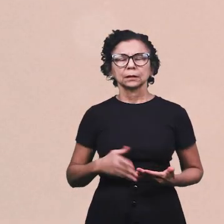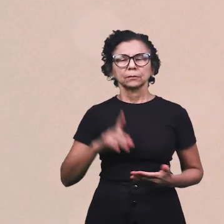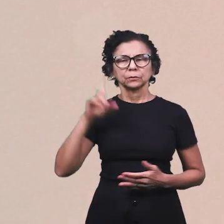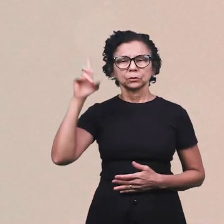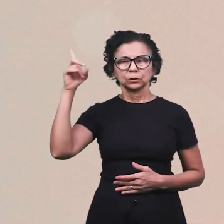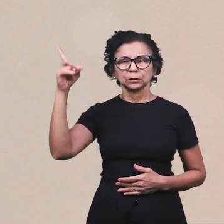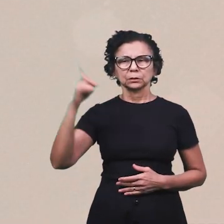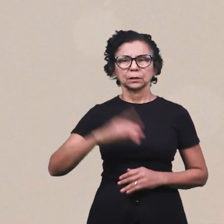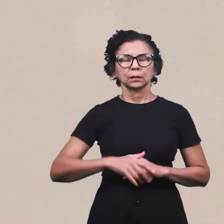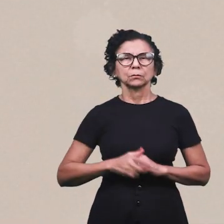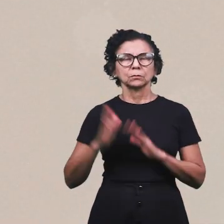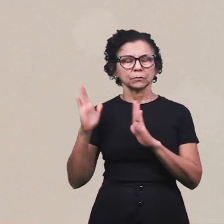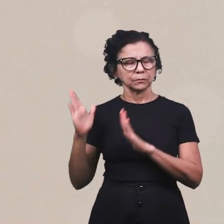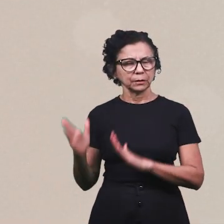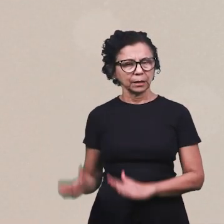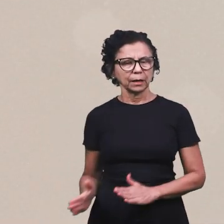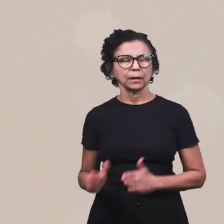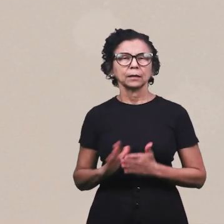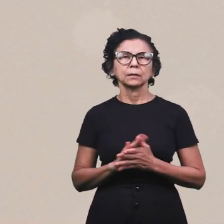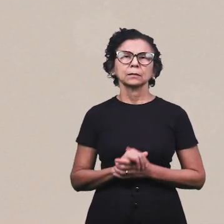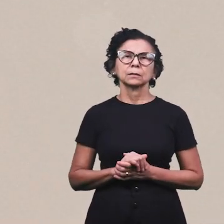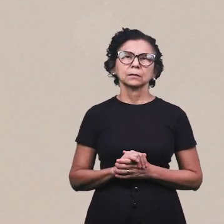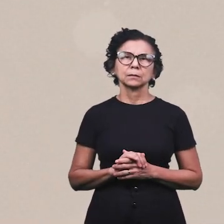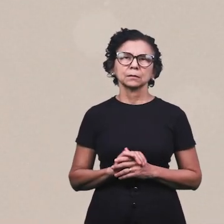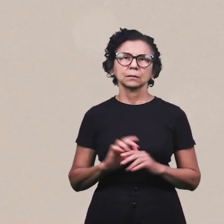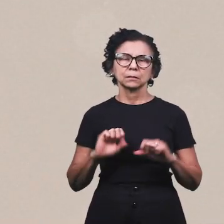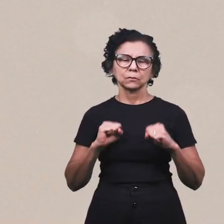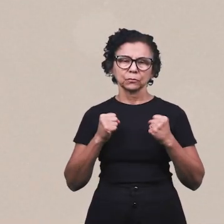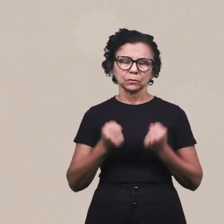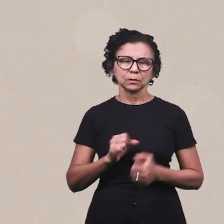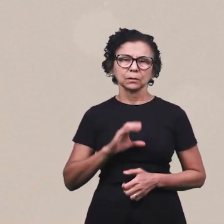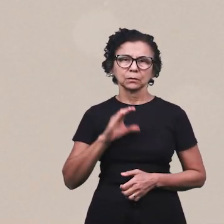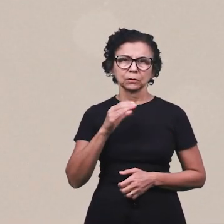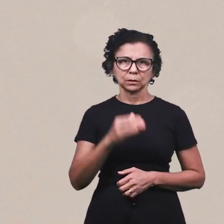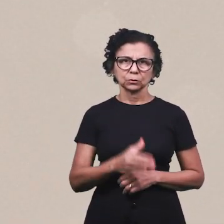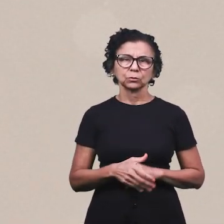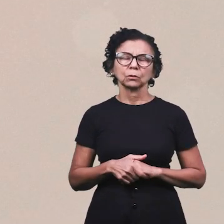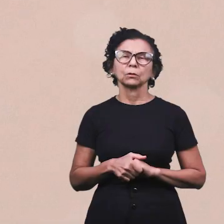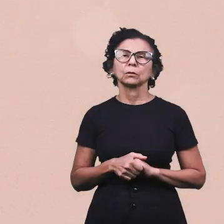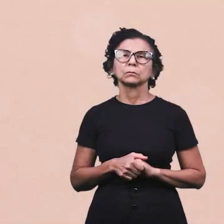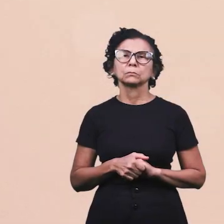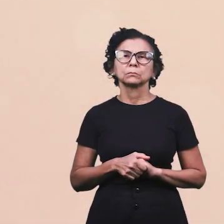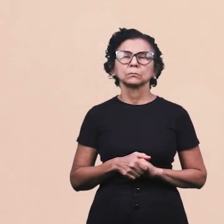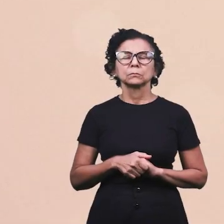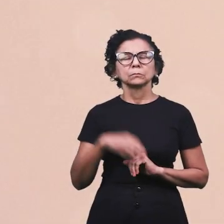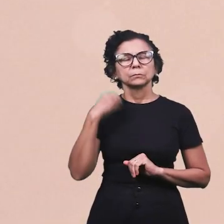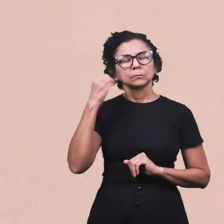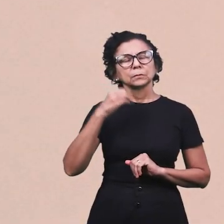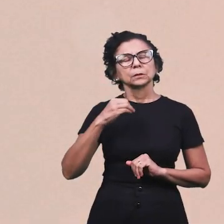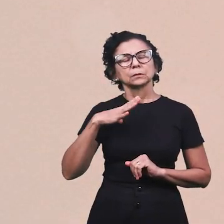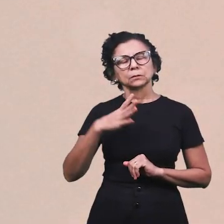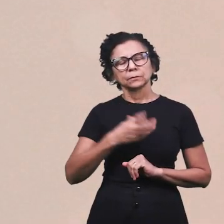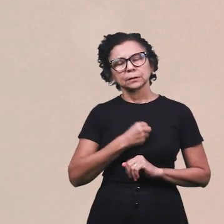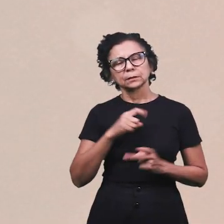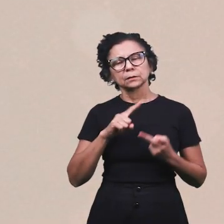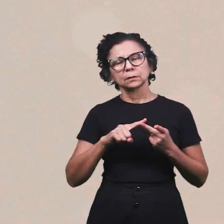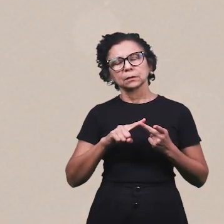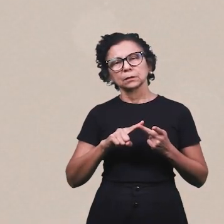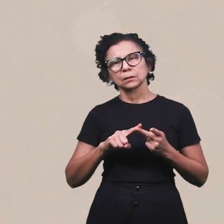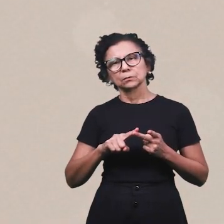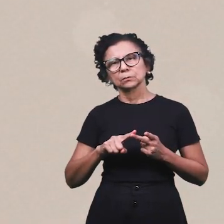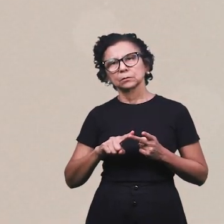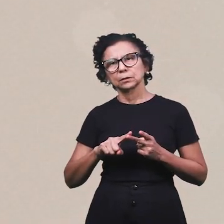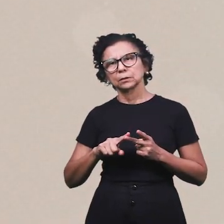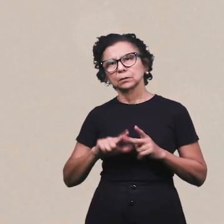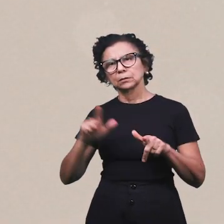valentes, servos do Senhor que têm ali vivido uma experiência diária, a salvação, a dedicação na